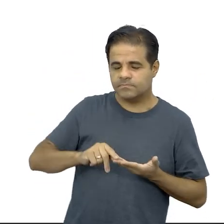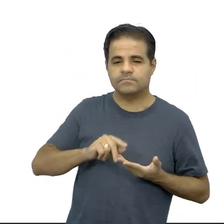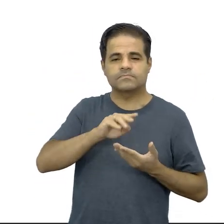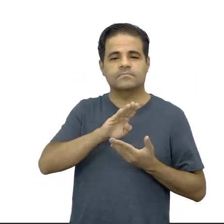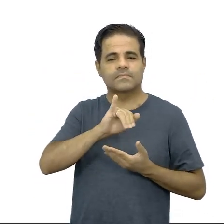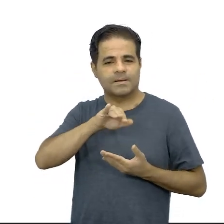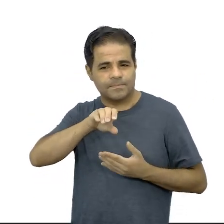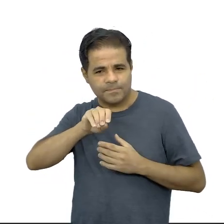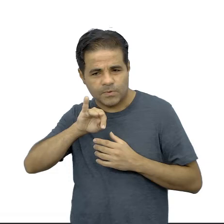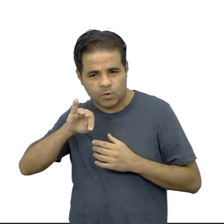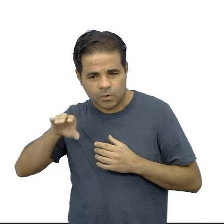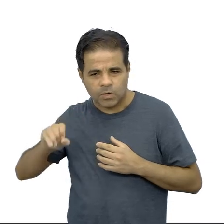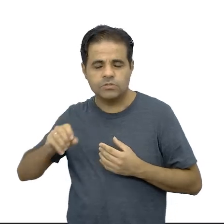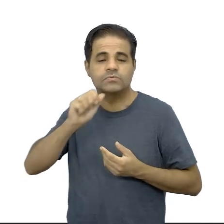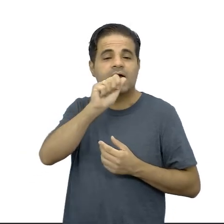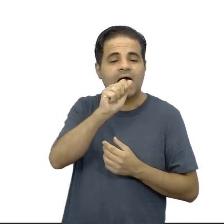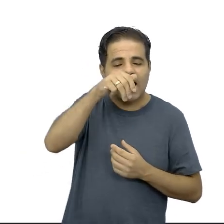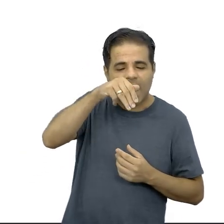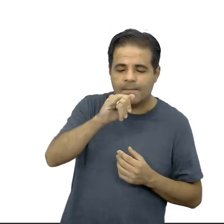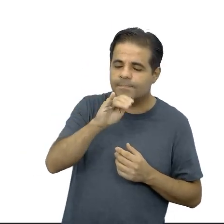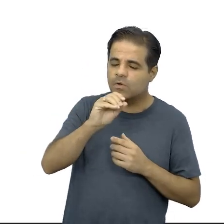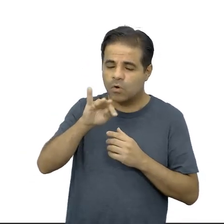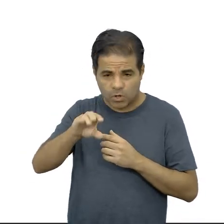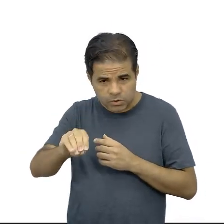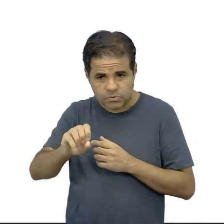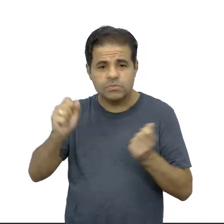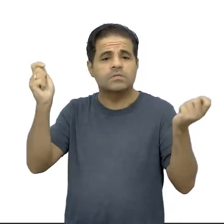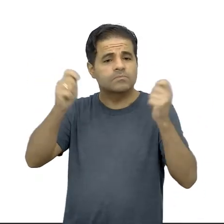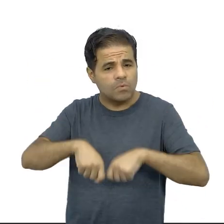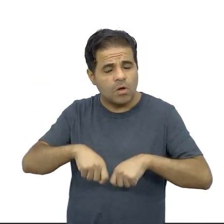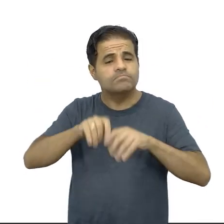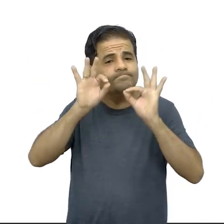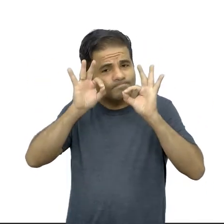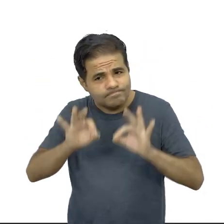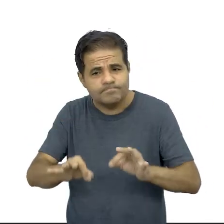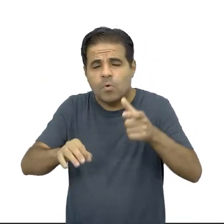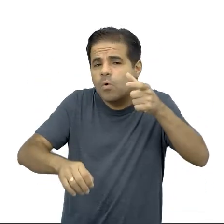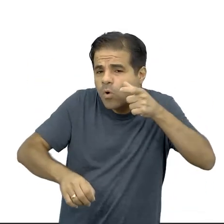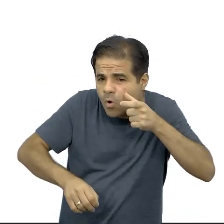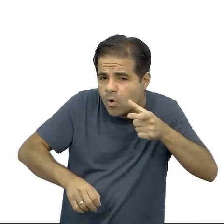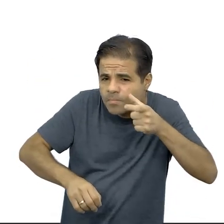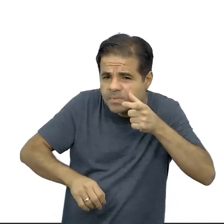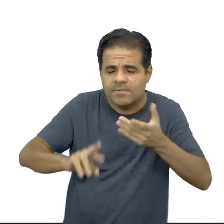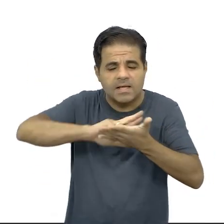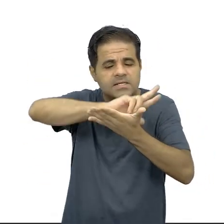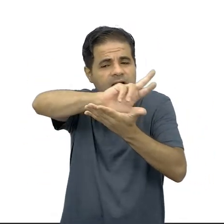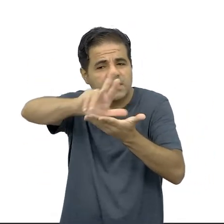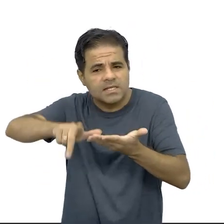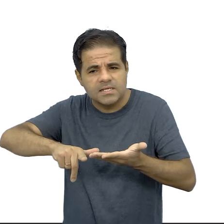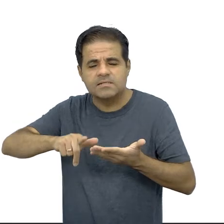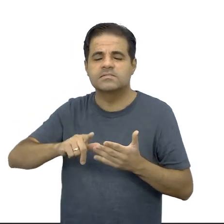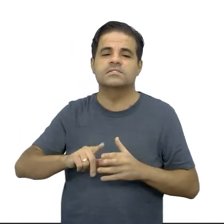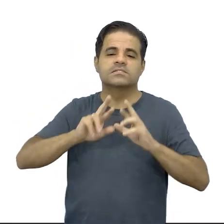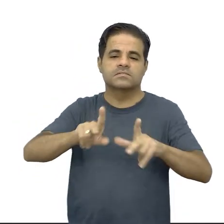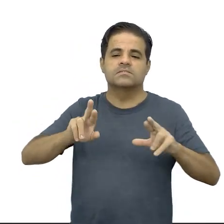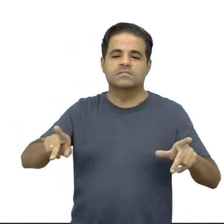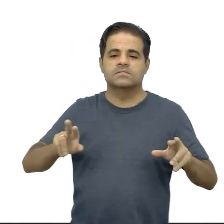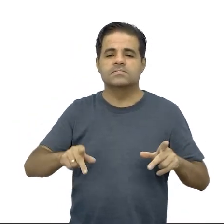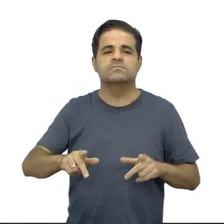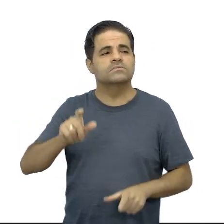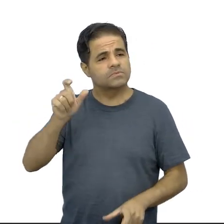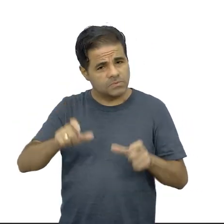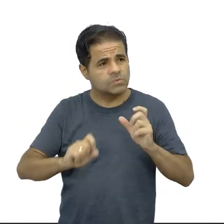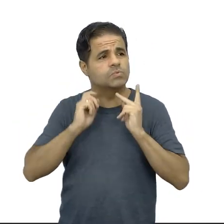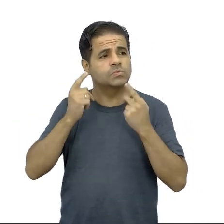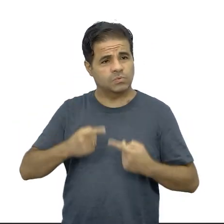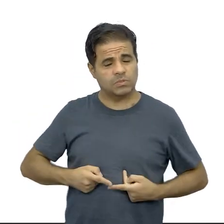e abióticos para que também eles possam, de fato, observar as características distintivas entre os seres